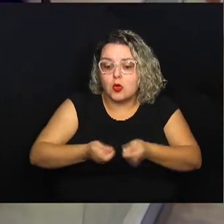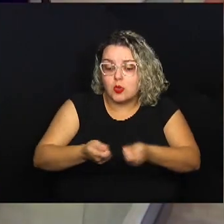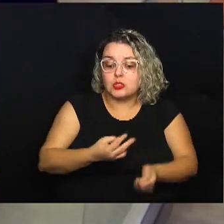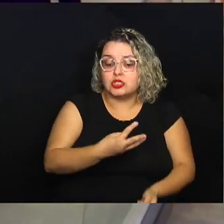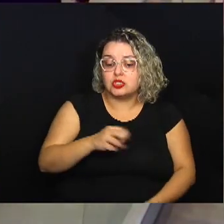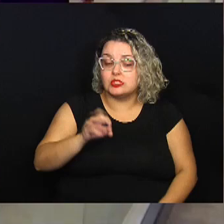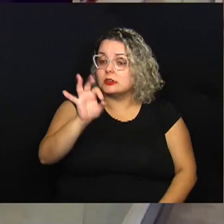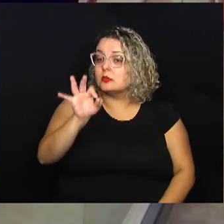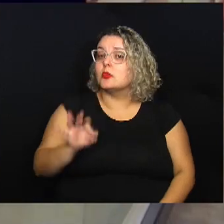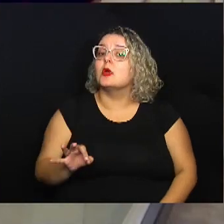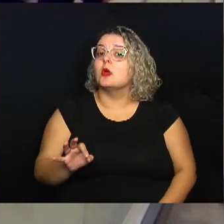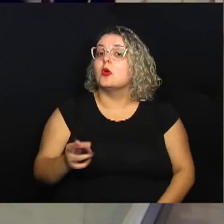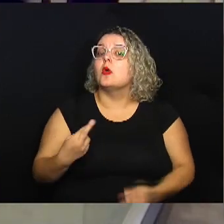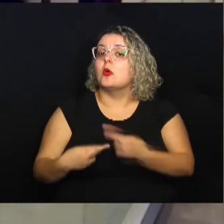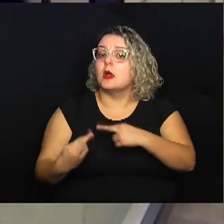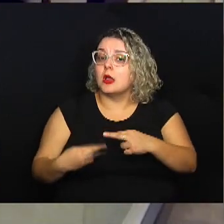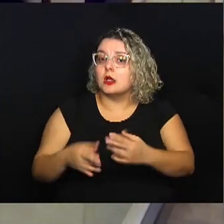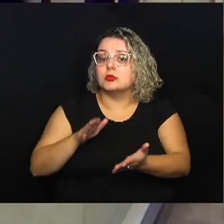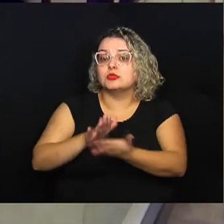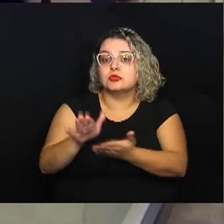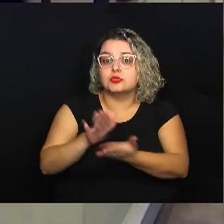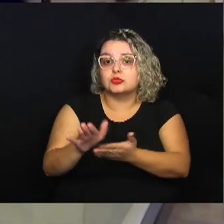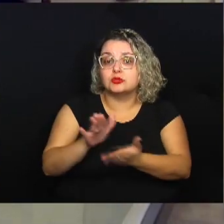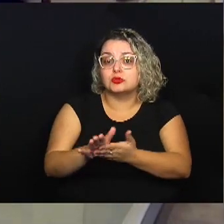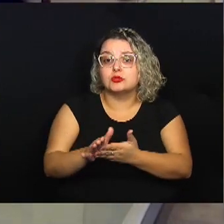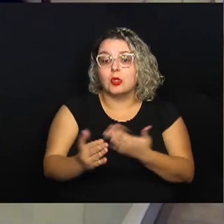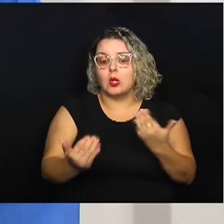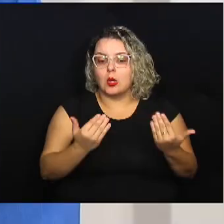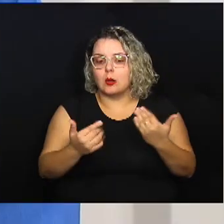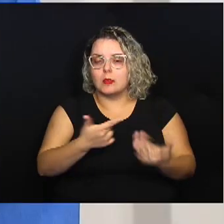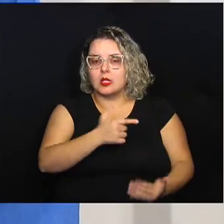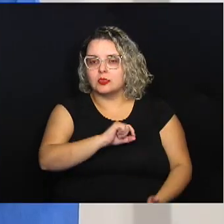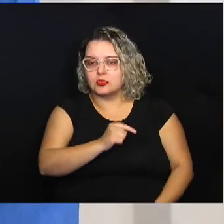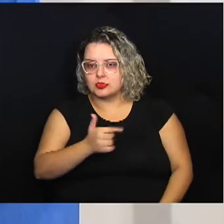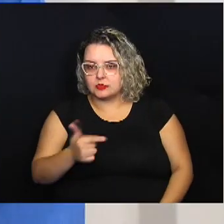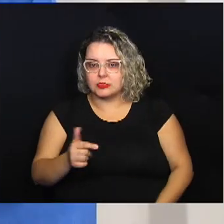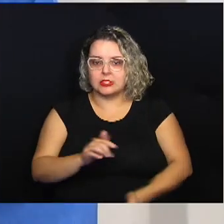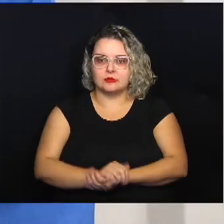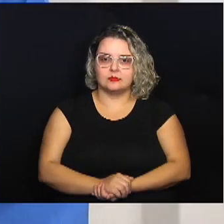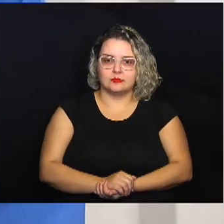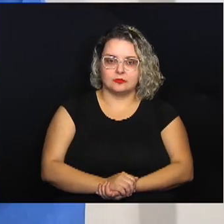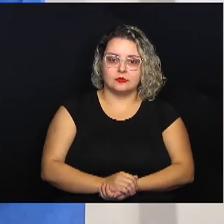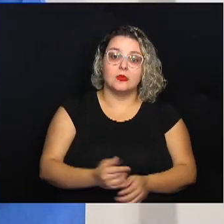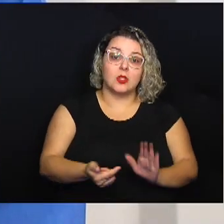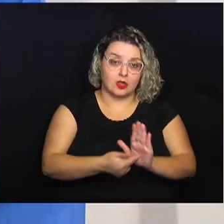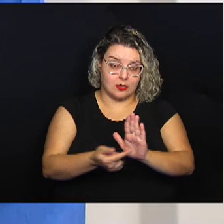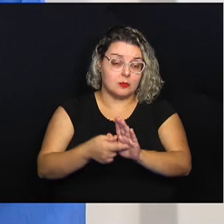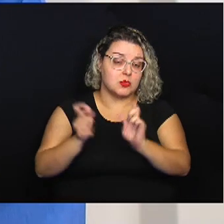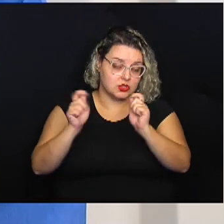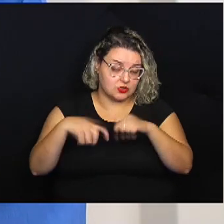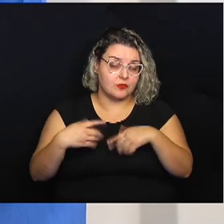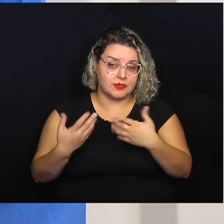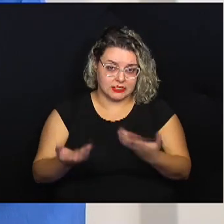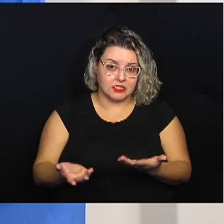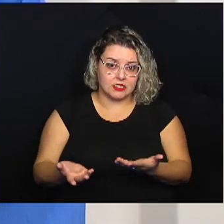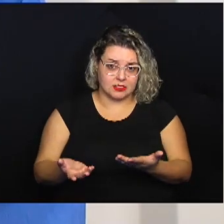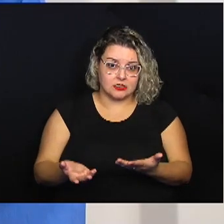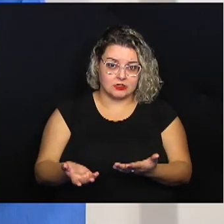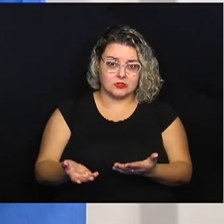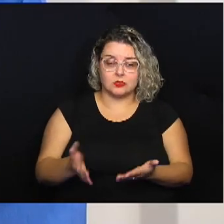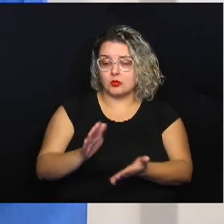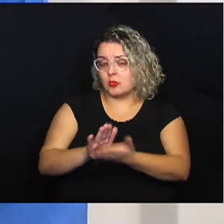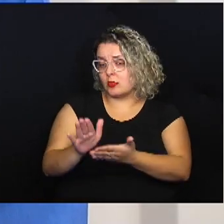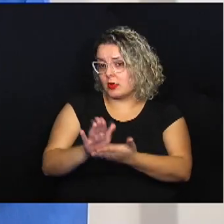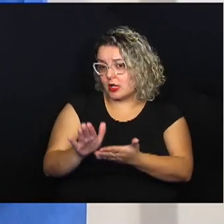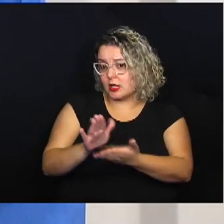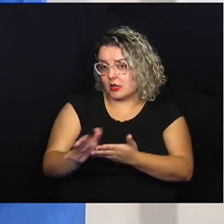30% em relação aos gastos no mesmo período de 2022. Era uma demonstração de eficiência, né, com o gasto